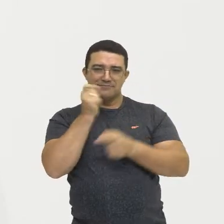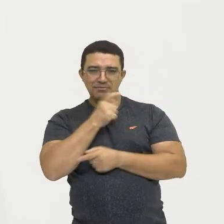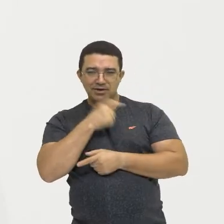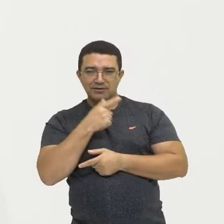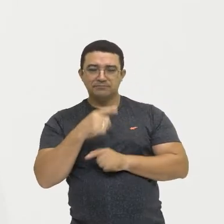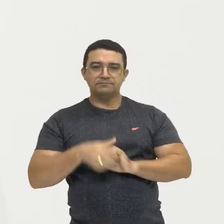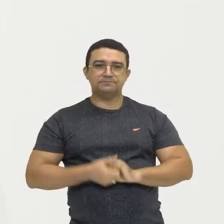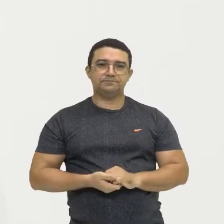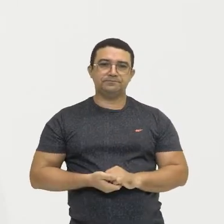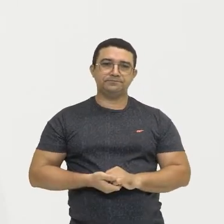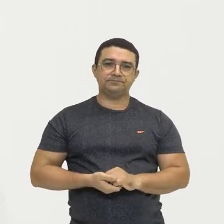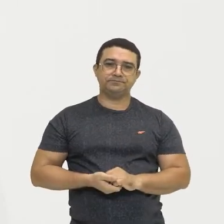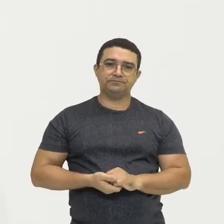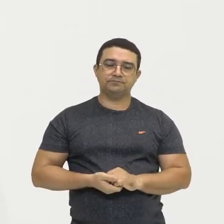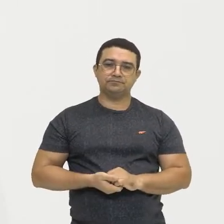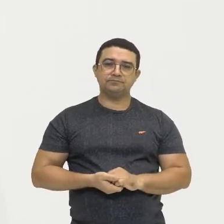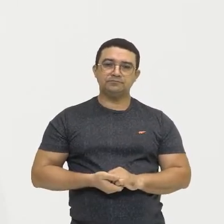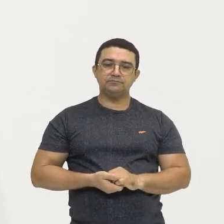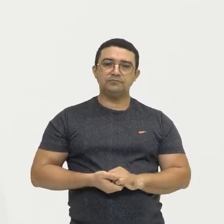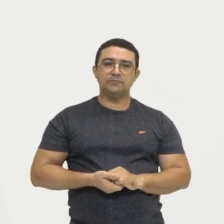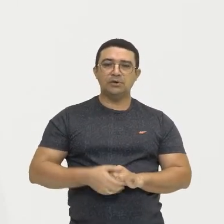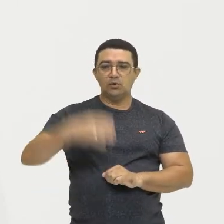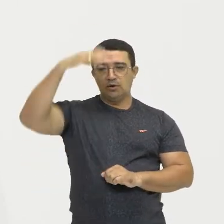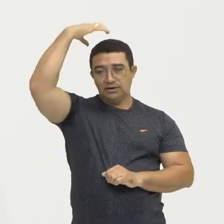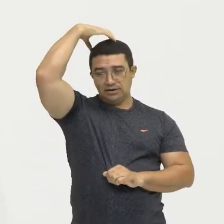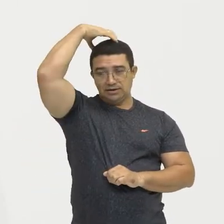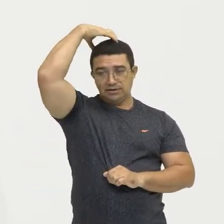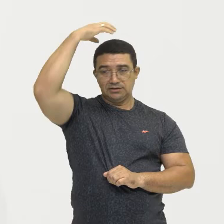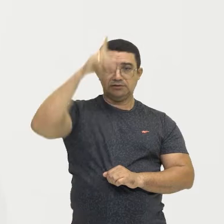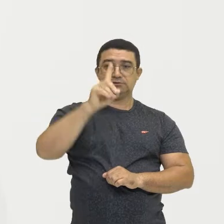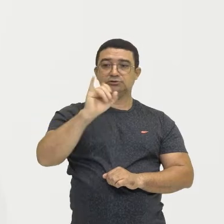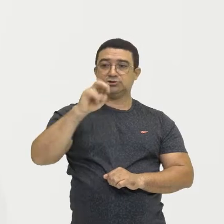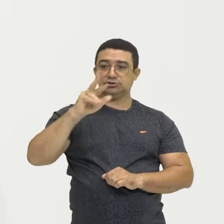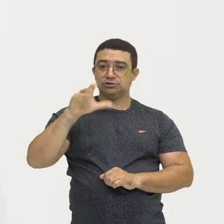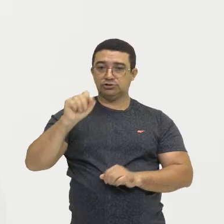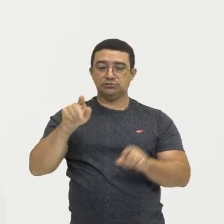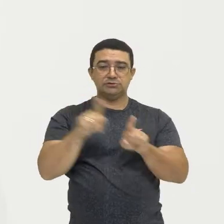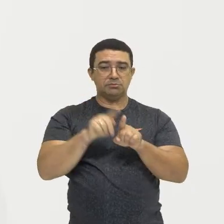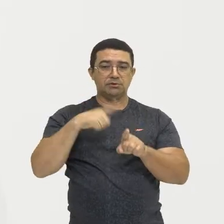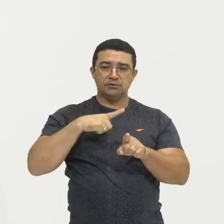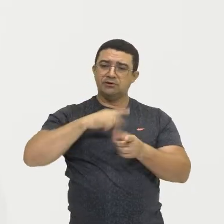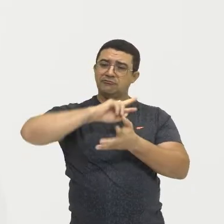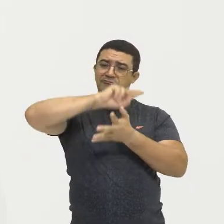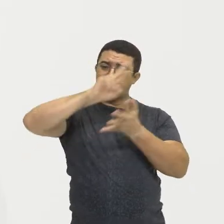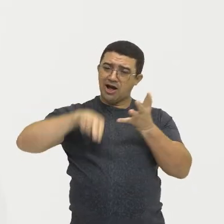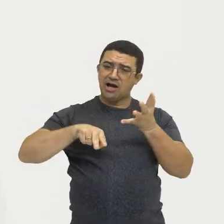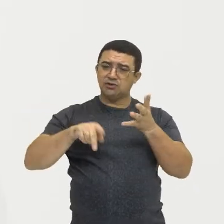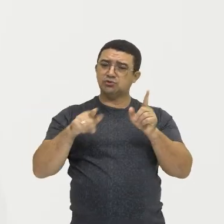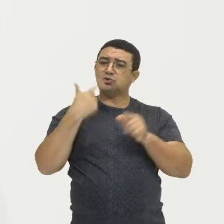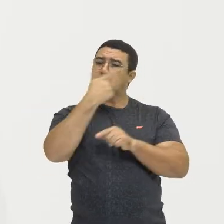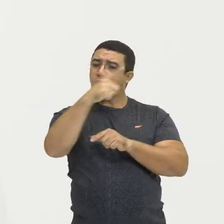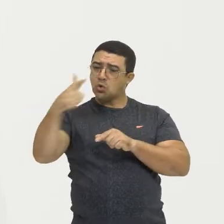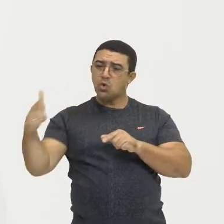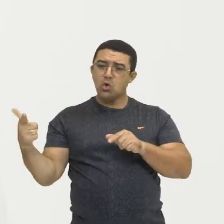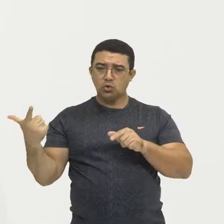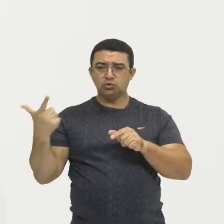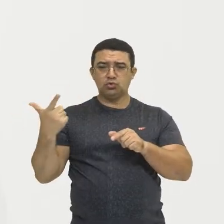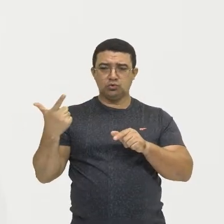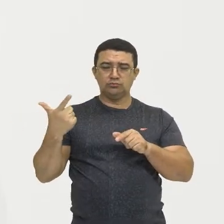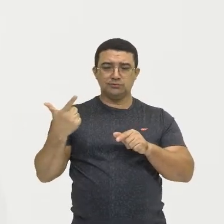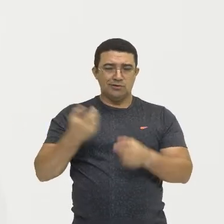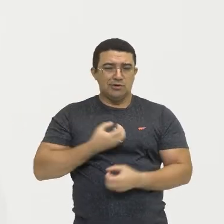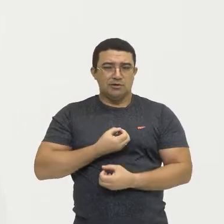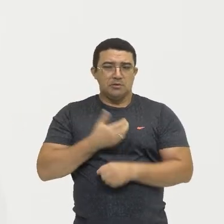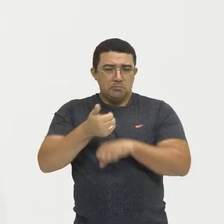Além do Dom Dinis, nós vamos ter quem? Outros trovadores muito importantes também. O próprio Paio Soares